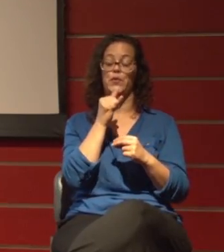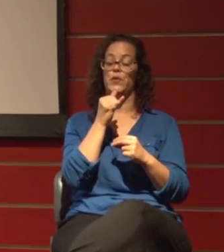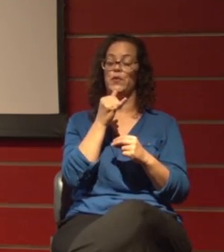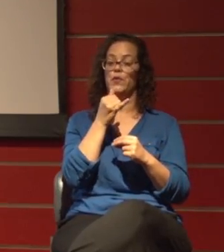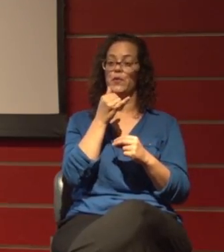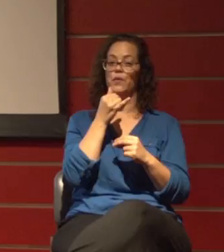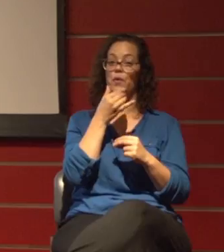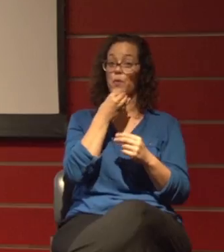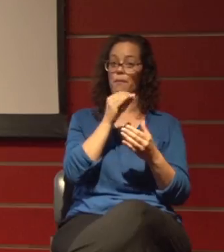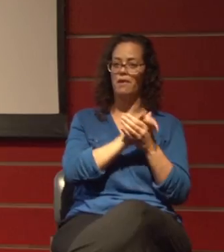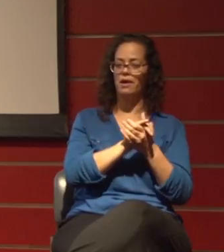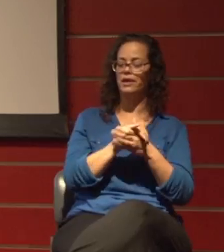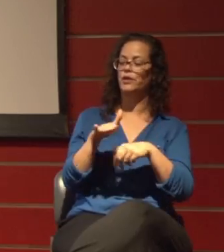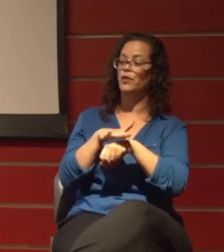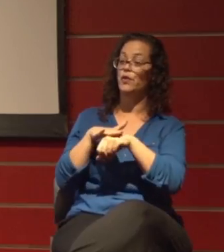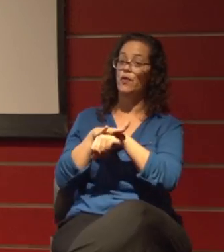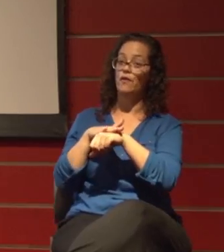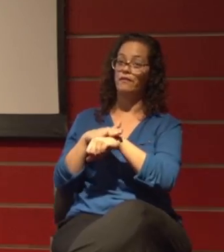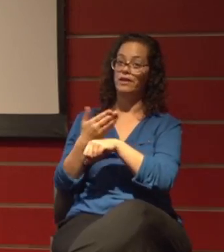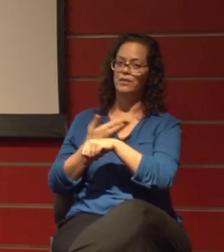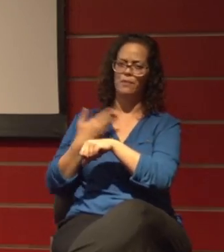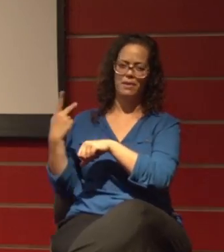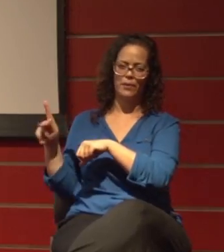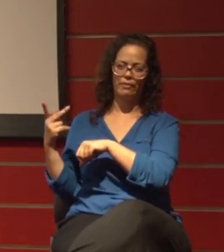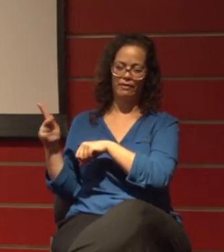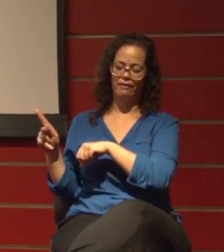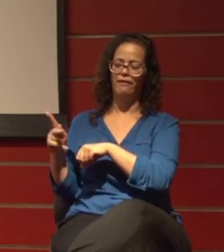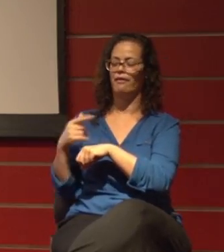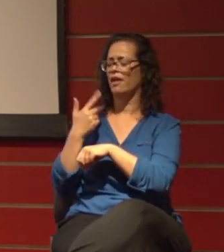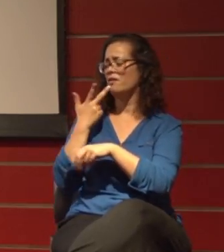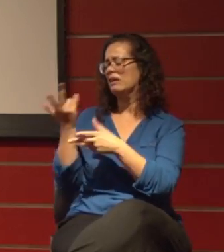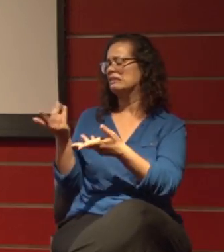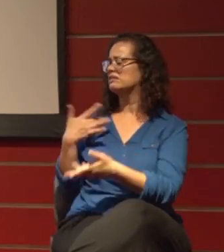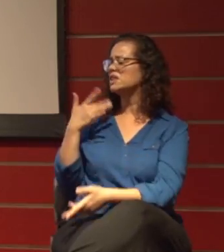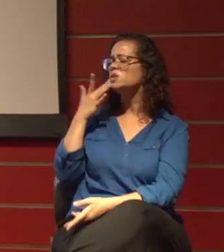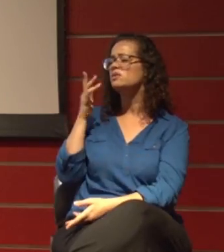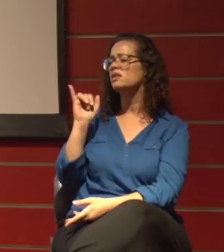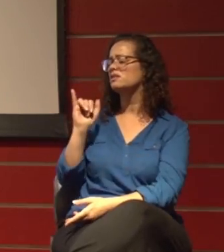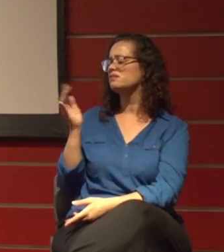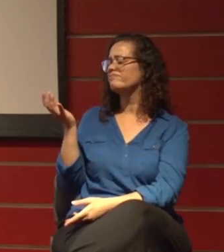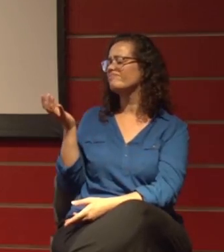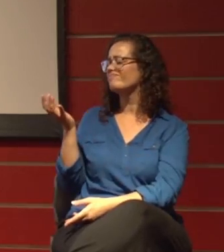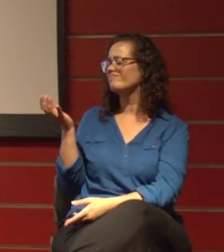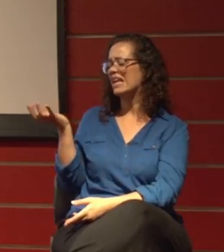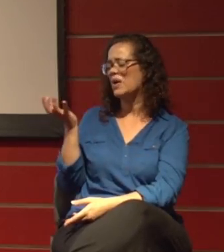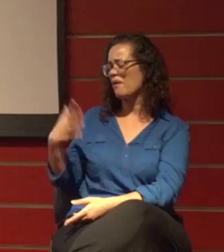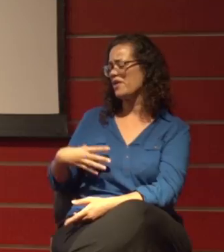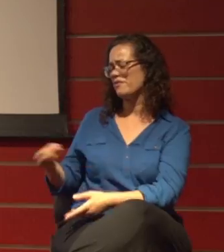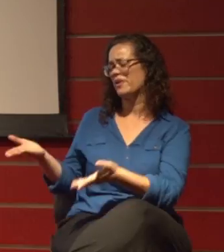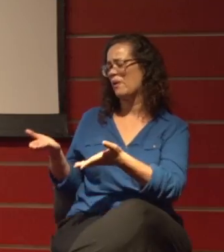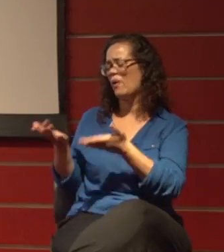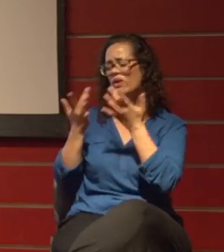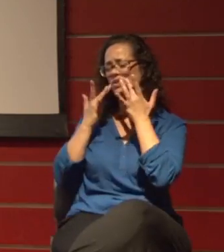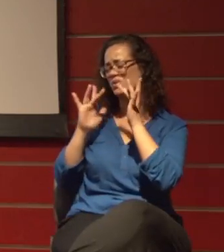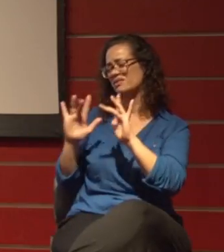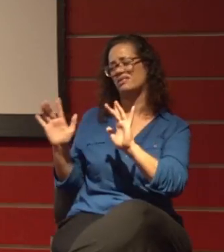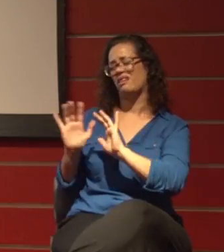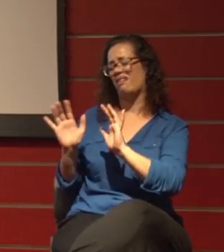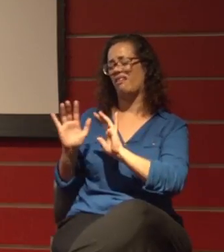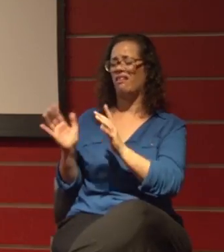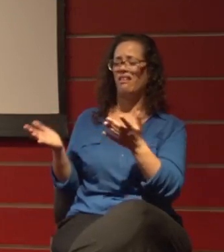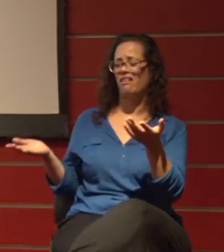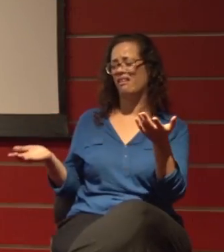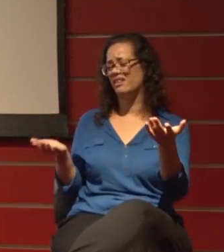fala não sei se eu quero ser pai agora AB aquela aquela coisinha assim que né que dá uma uma mínima